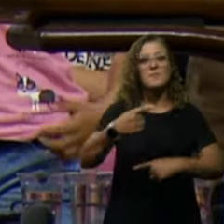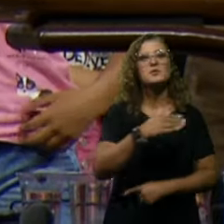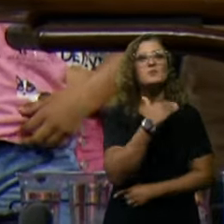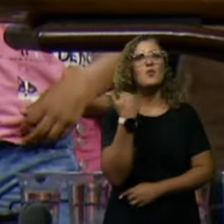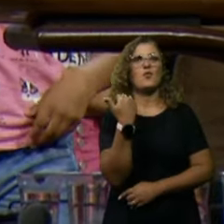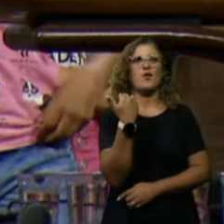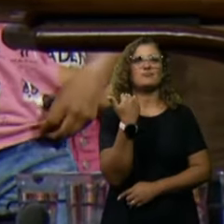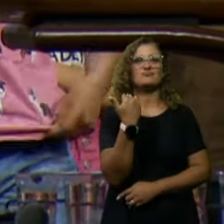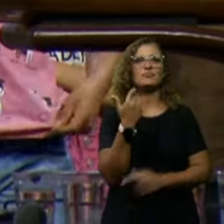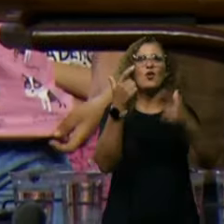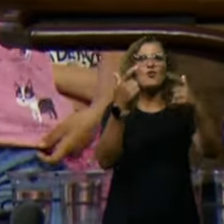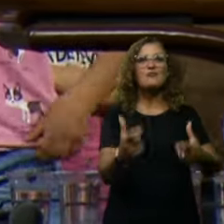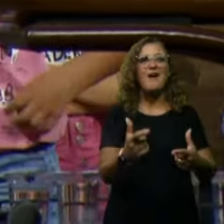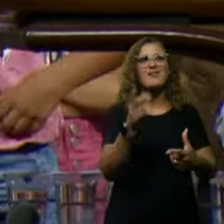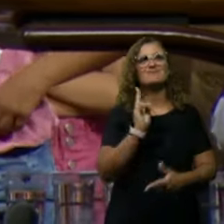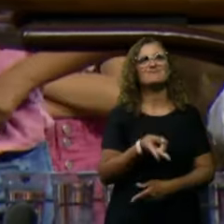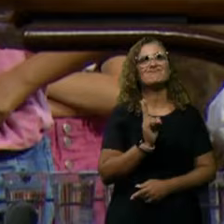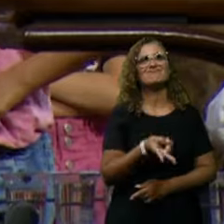E aí